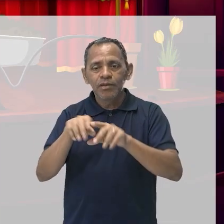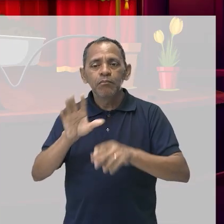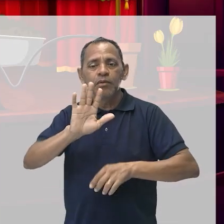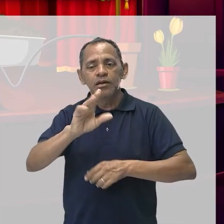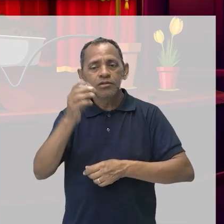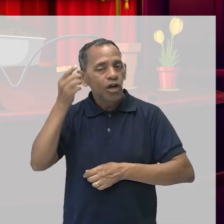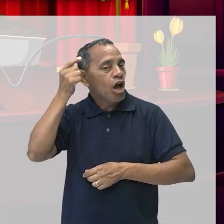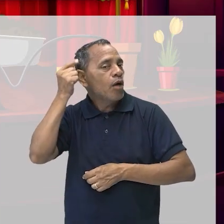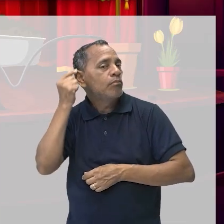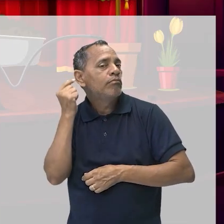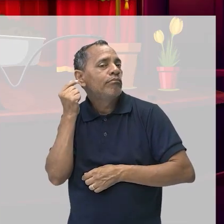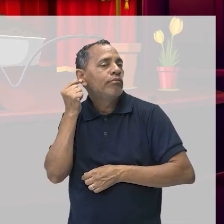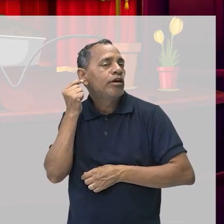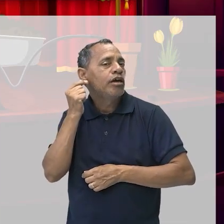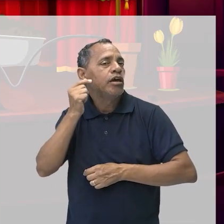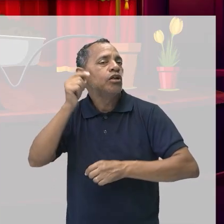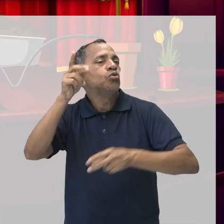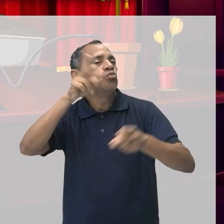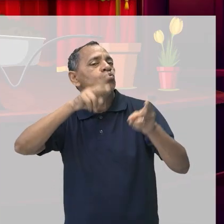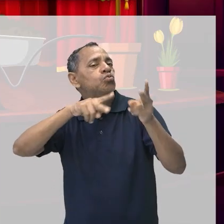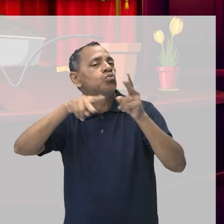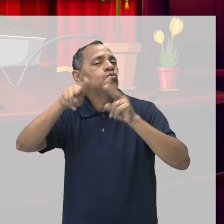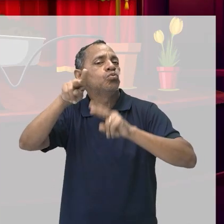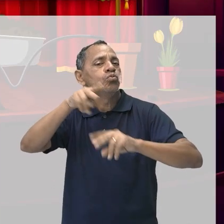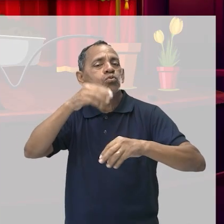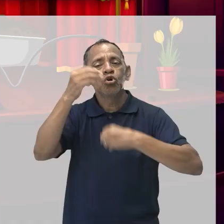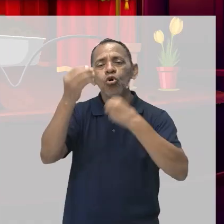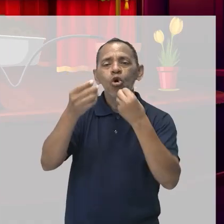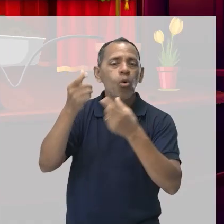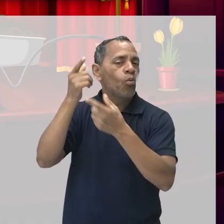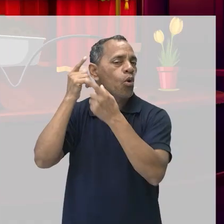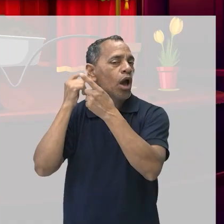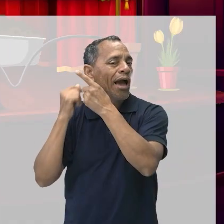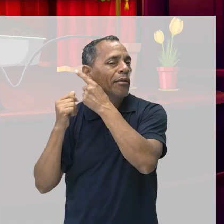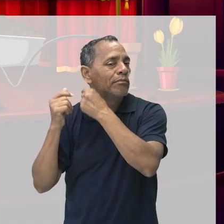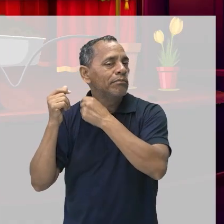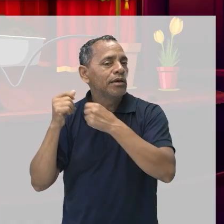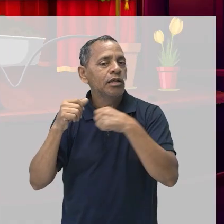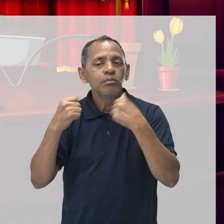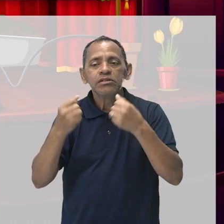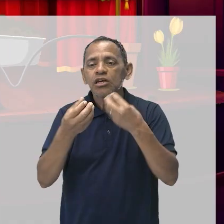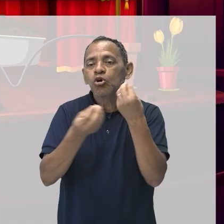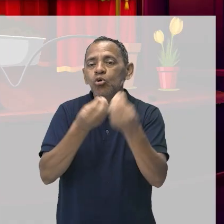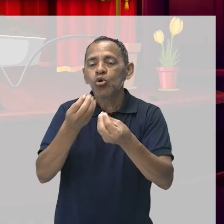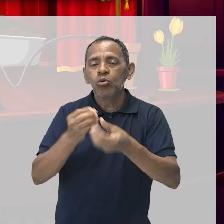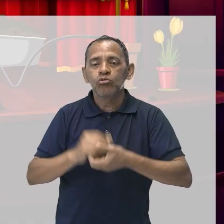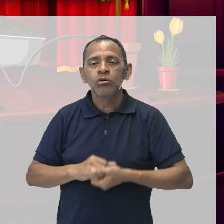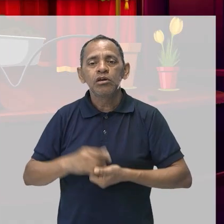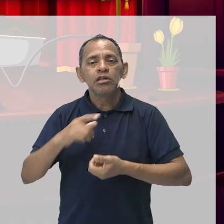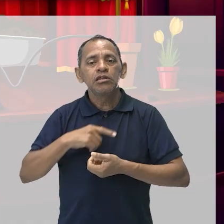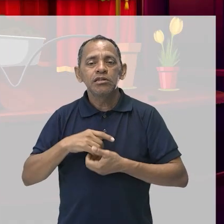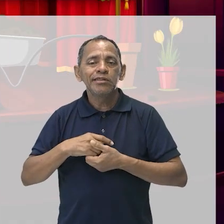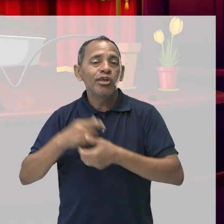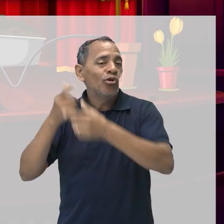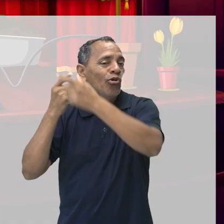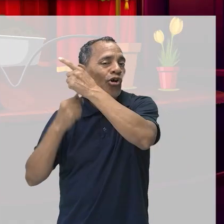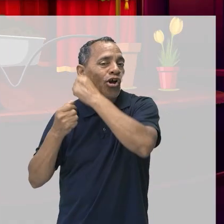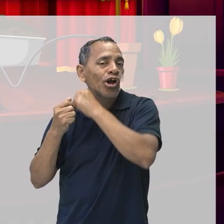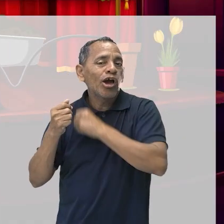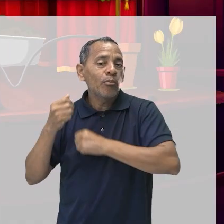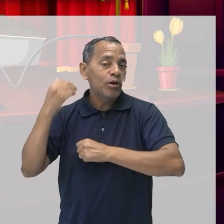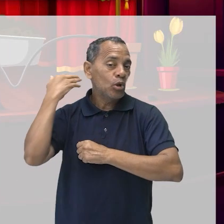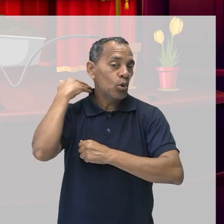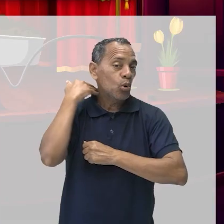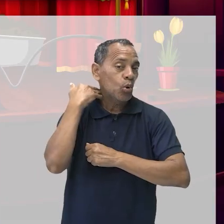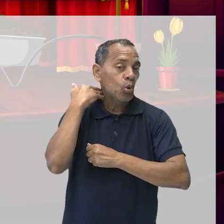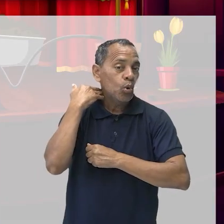dela voa ao vento. Esse cabelo tem que ser como? Certo? Ele tem um cabelo curto. E aí vai ser